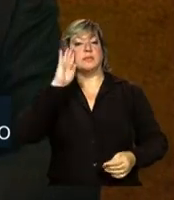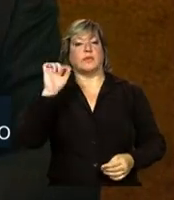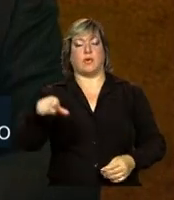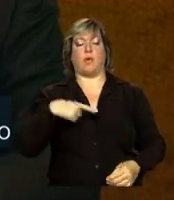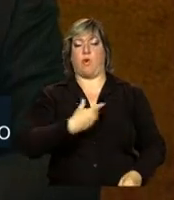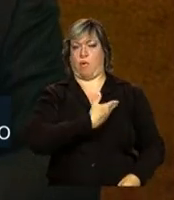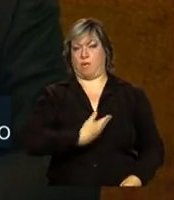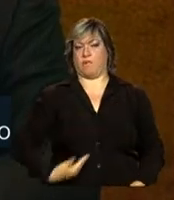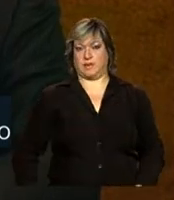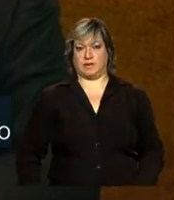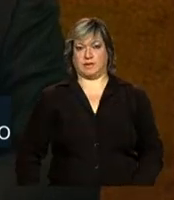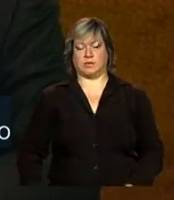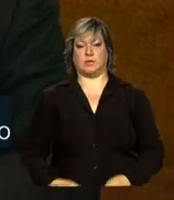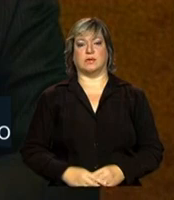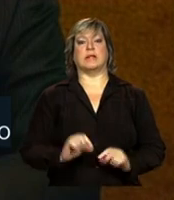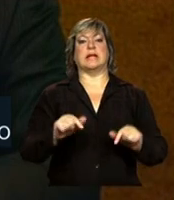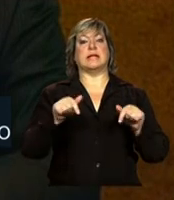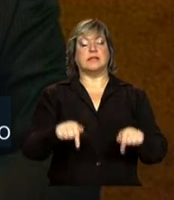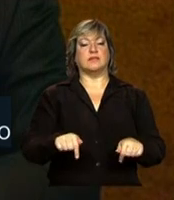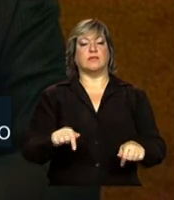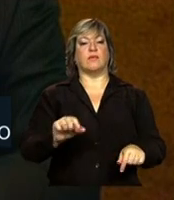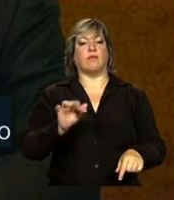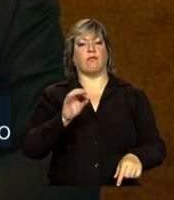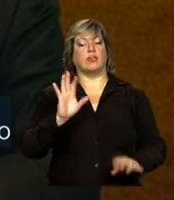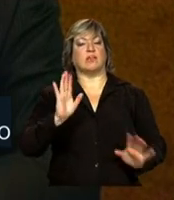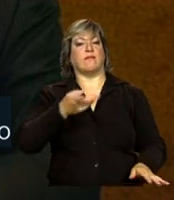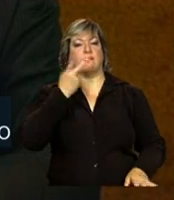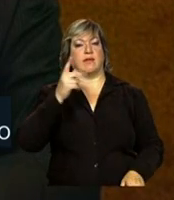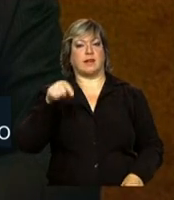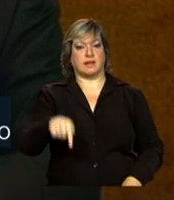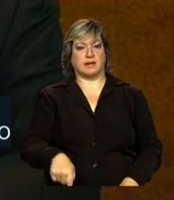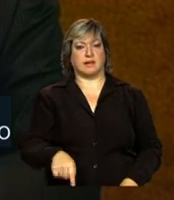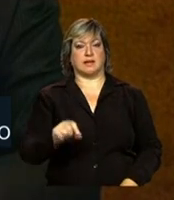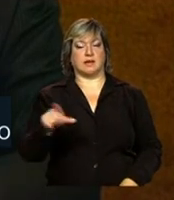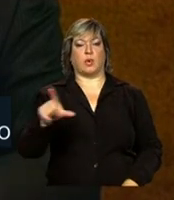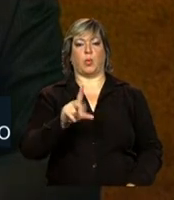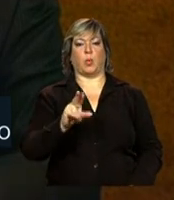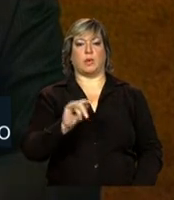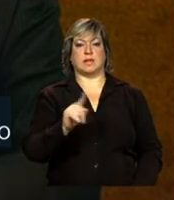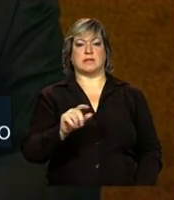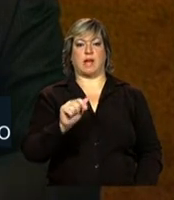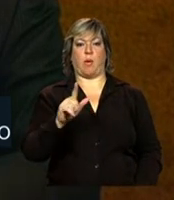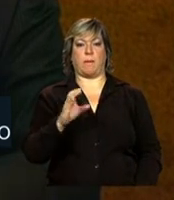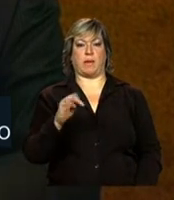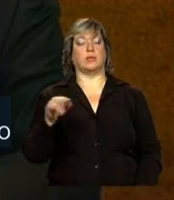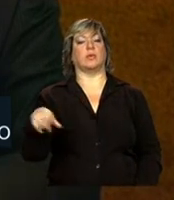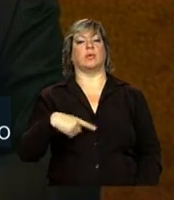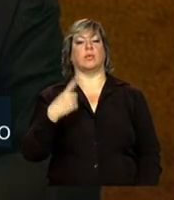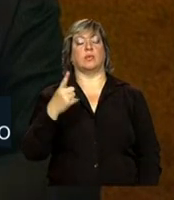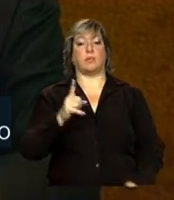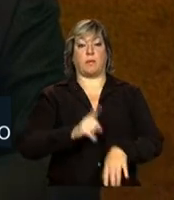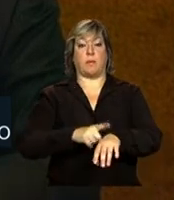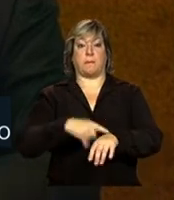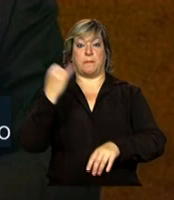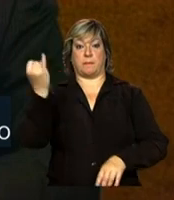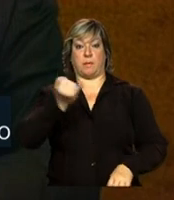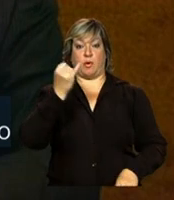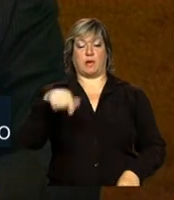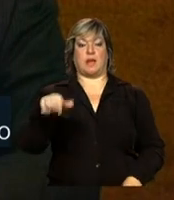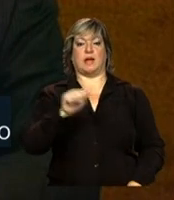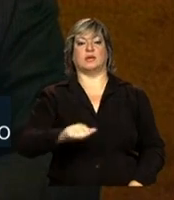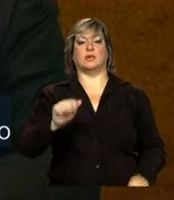com o governo e foi citado aqui o pelo Luiz Alberto um dos momentos importantes da